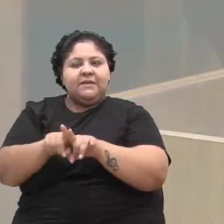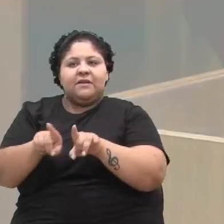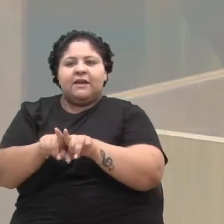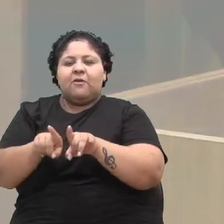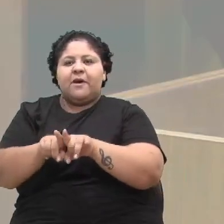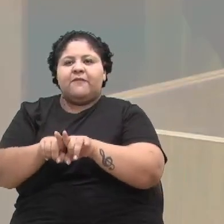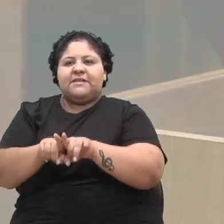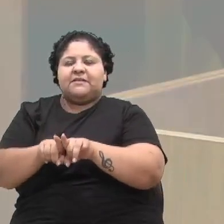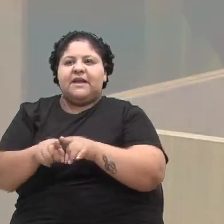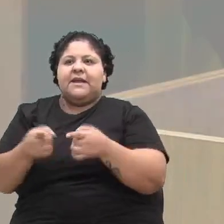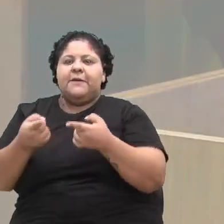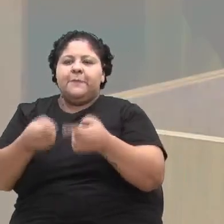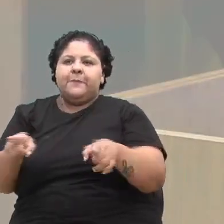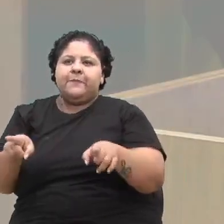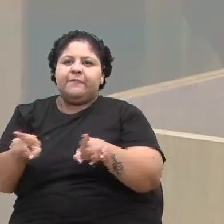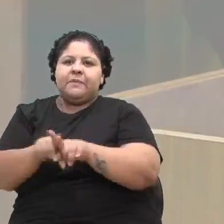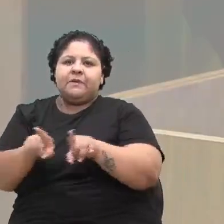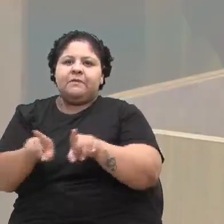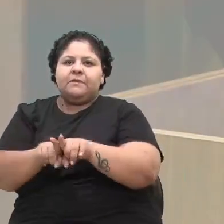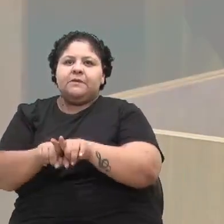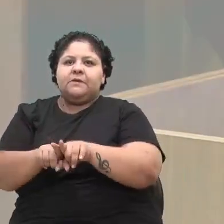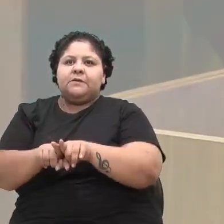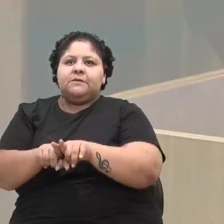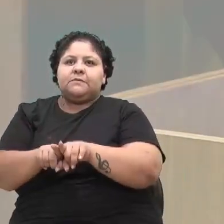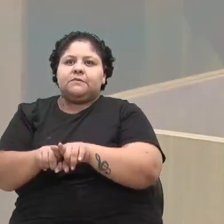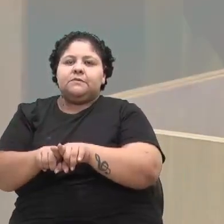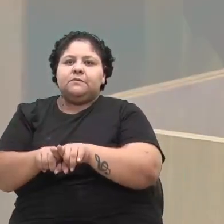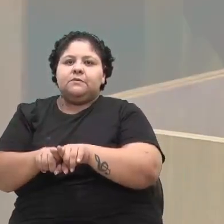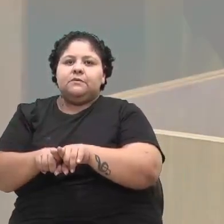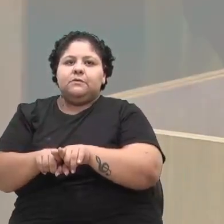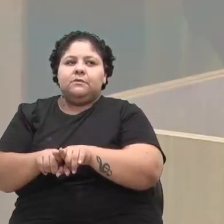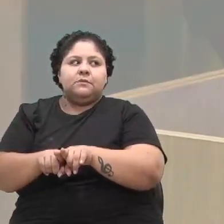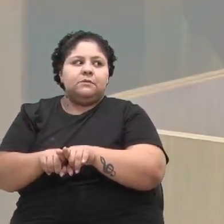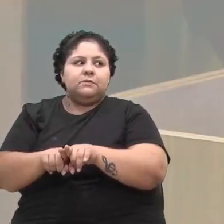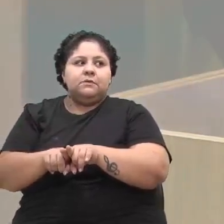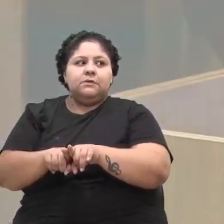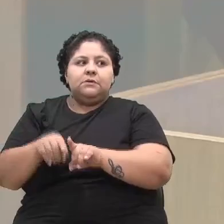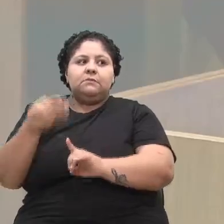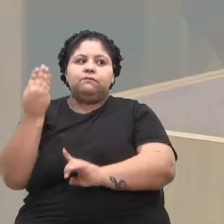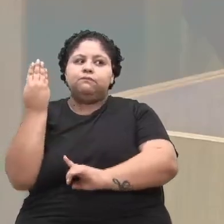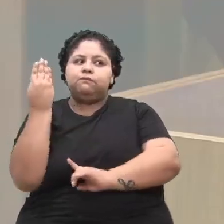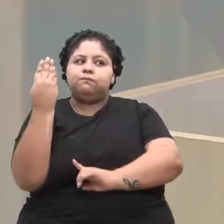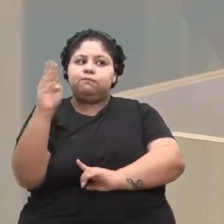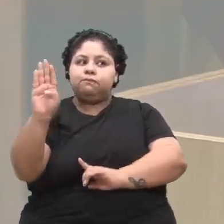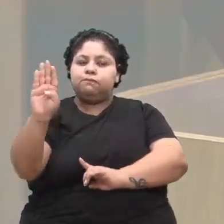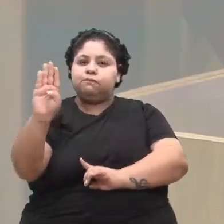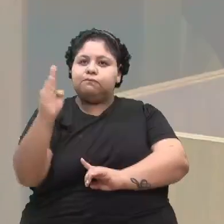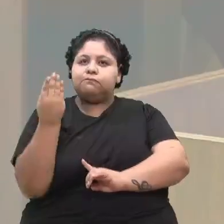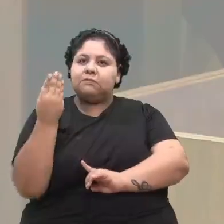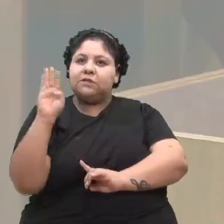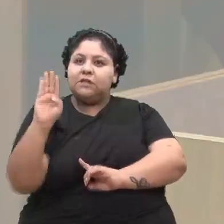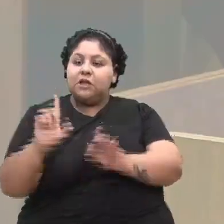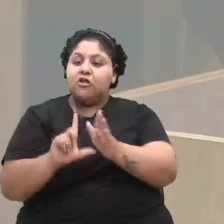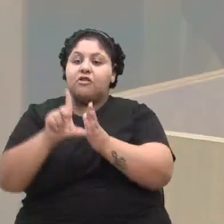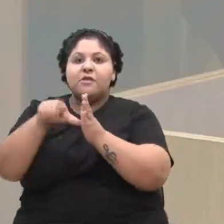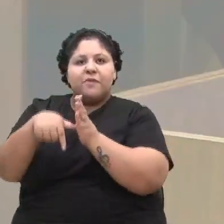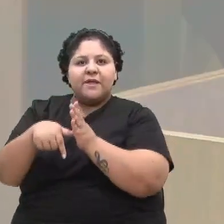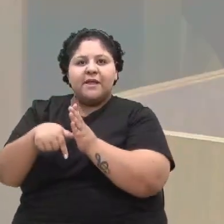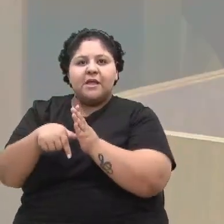momento. Porque ele quer o teu bem. Ele quer que você entenda como é que a máquina